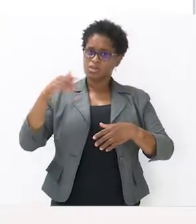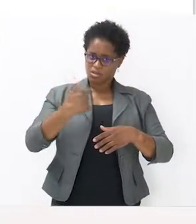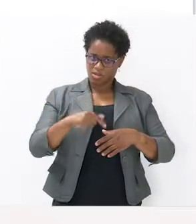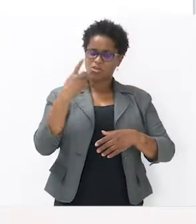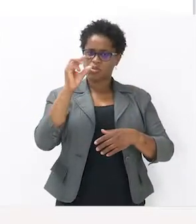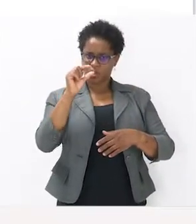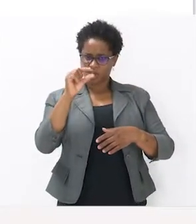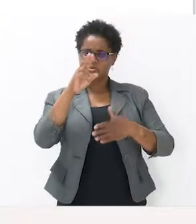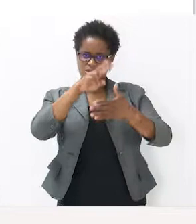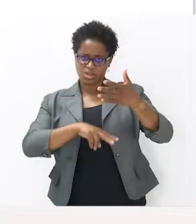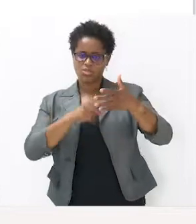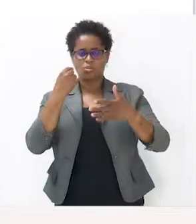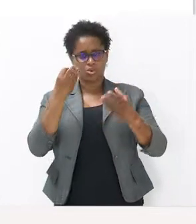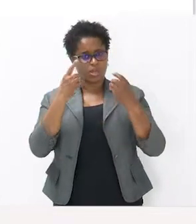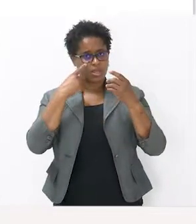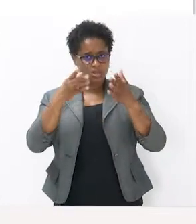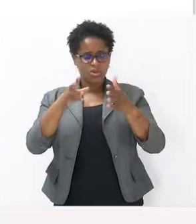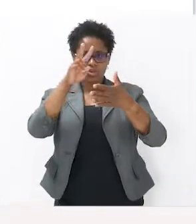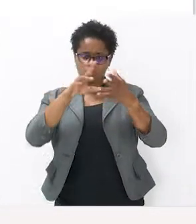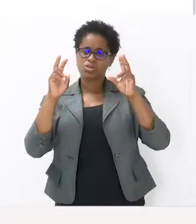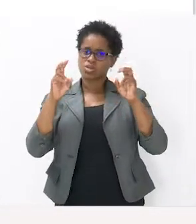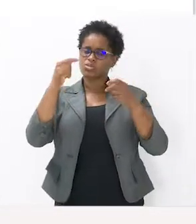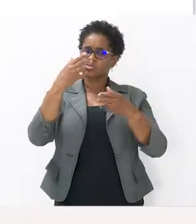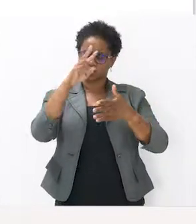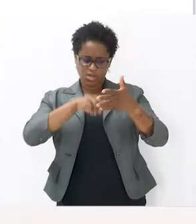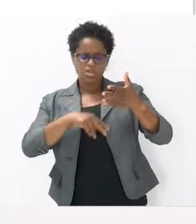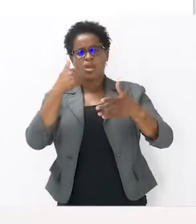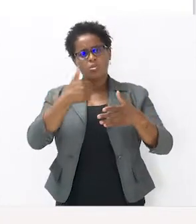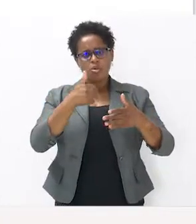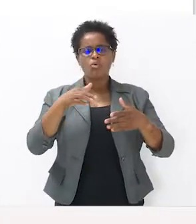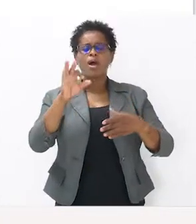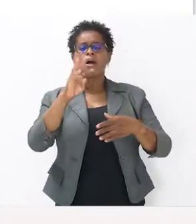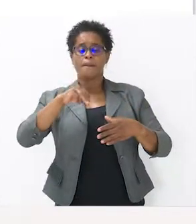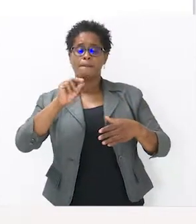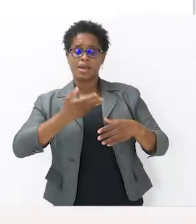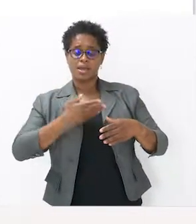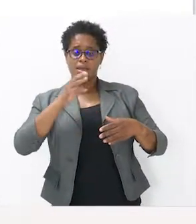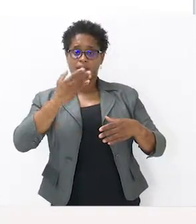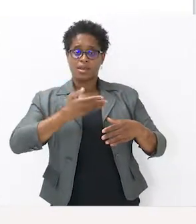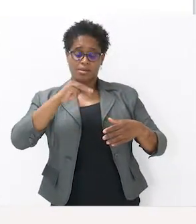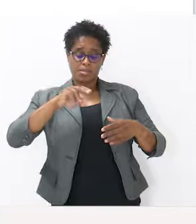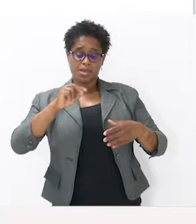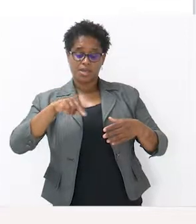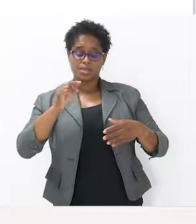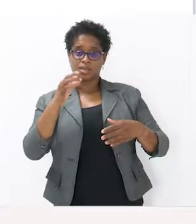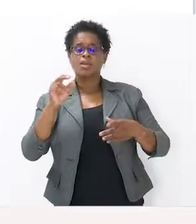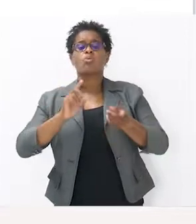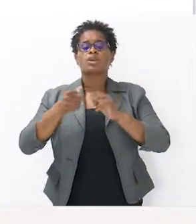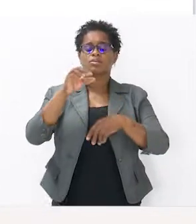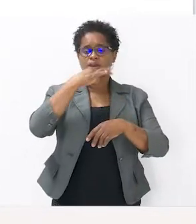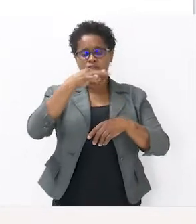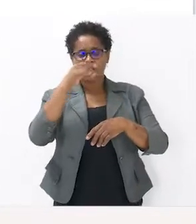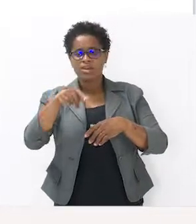texto. Muita atenção! O título do texto é Boas Maneiras. Então, do que é que vai-se falar nesse texto